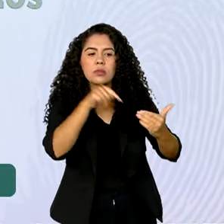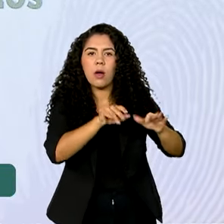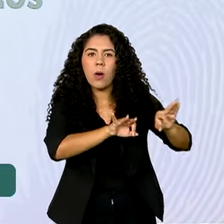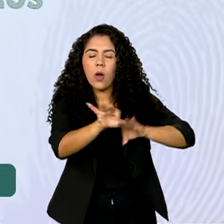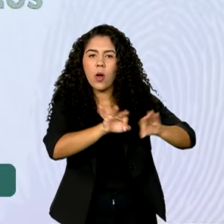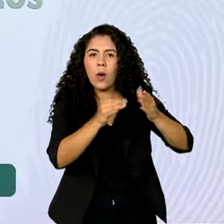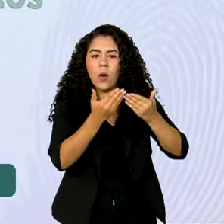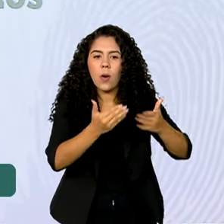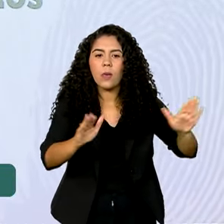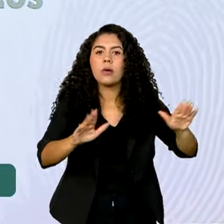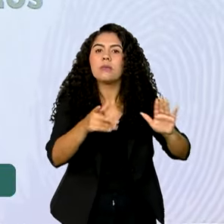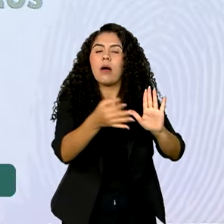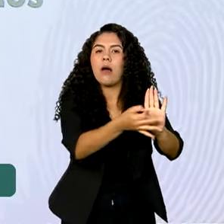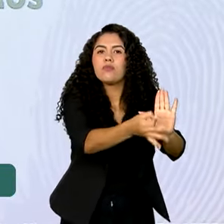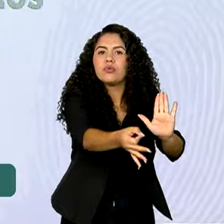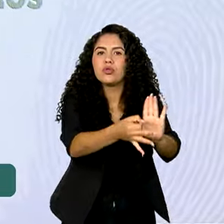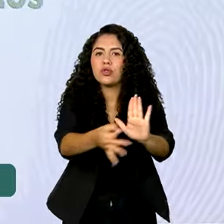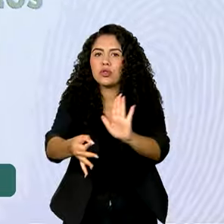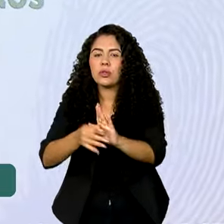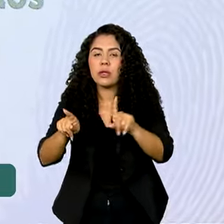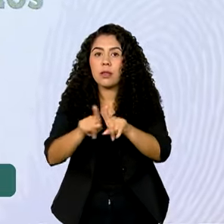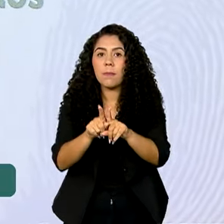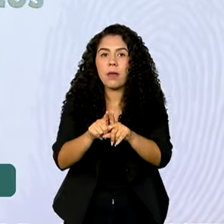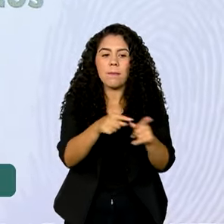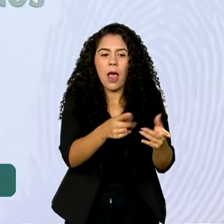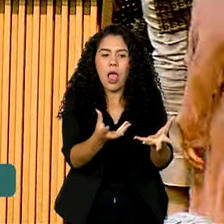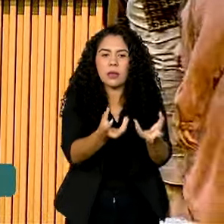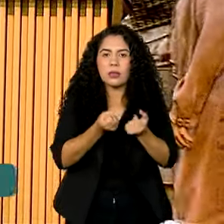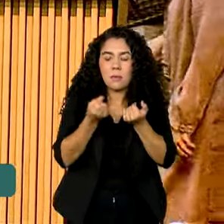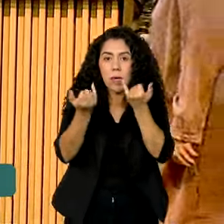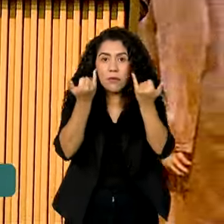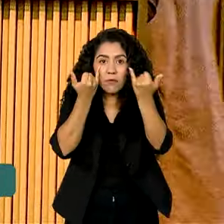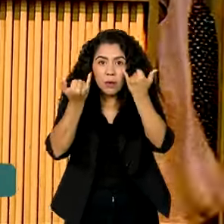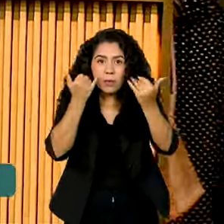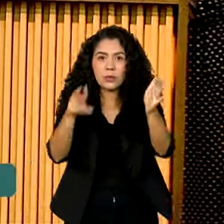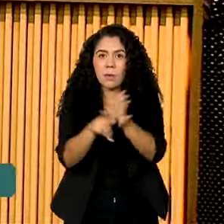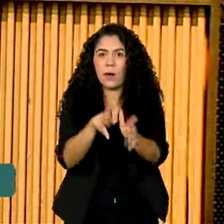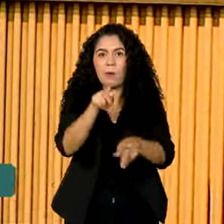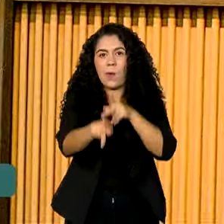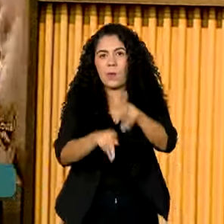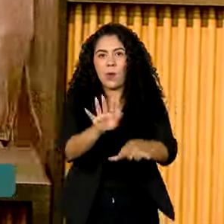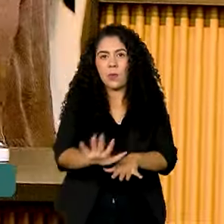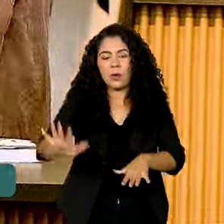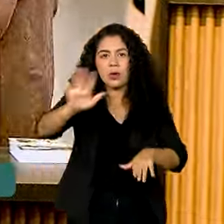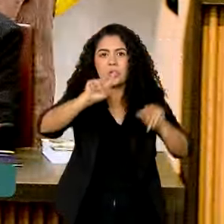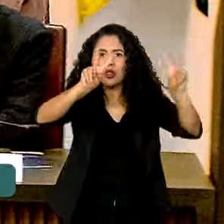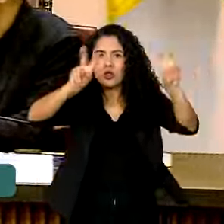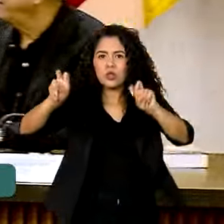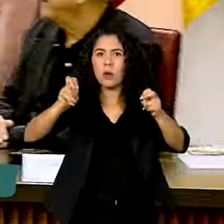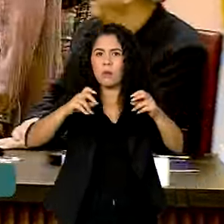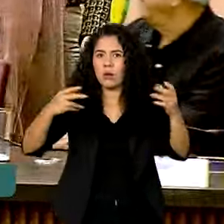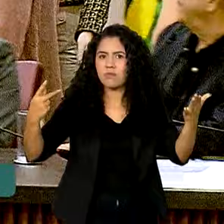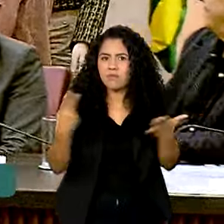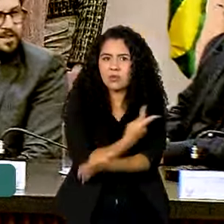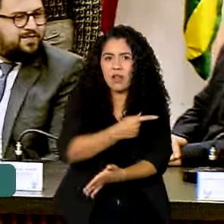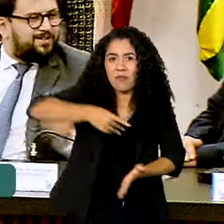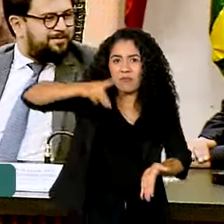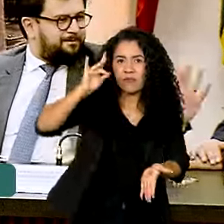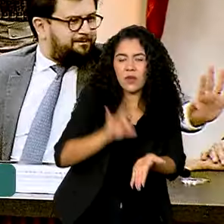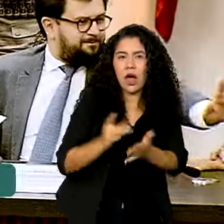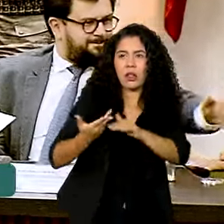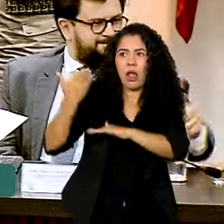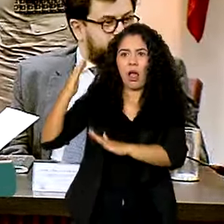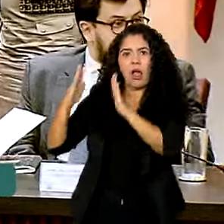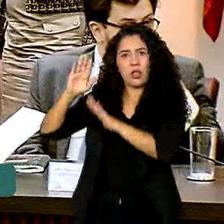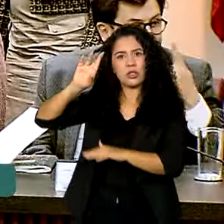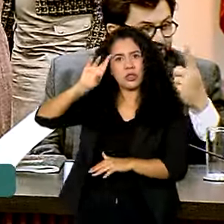para receber sugestões e informações da população em geral sobre fatos ocorridos nos governos